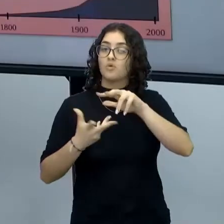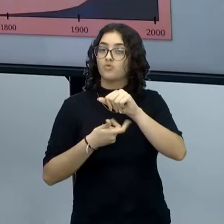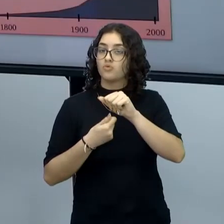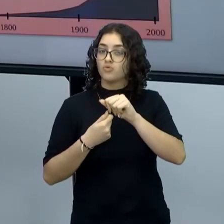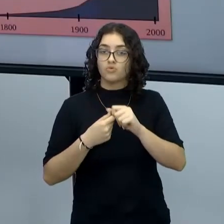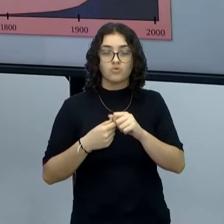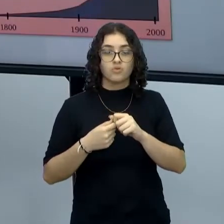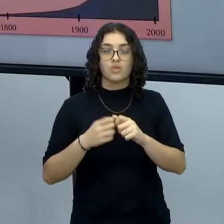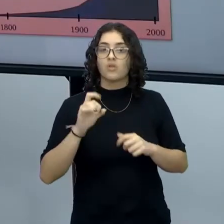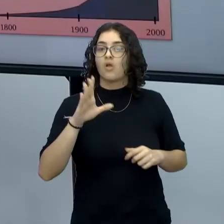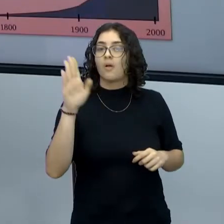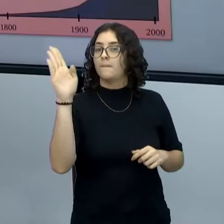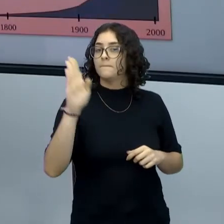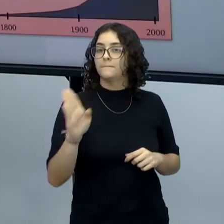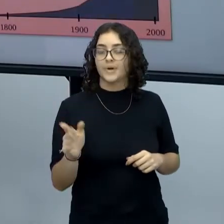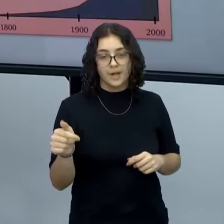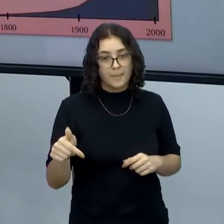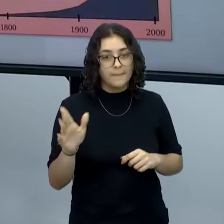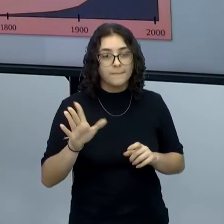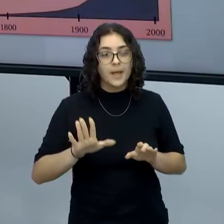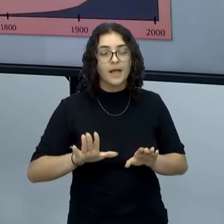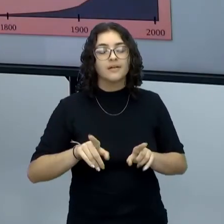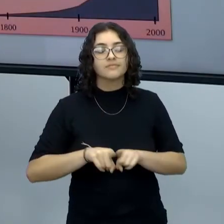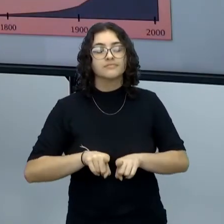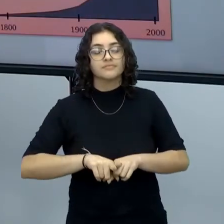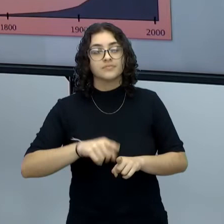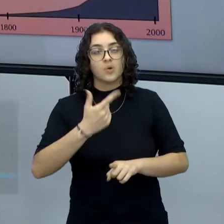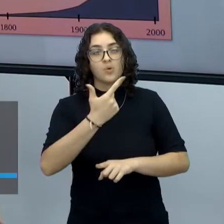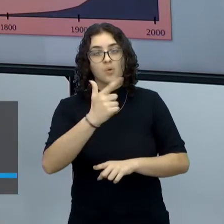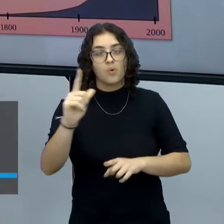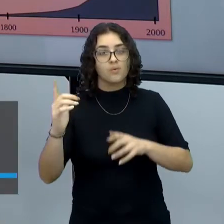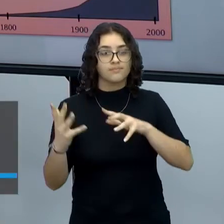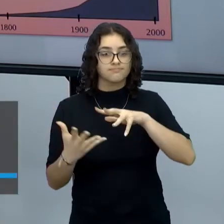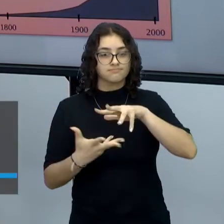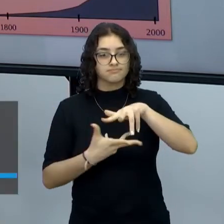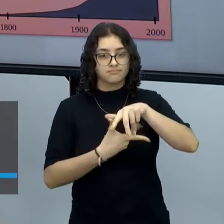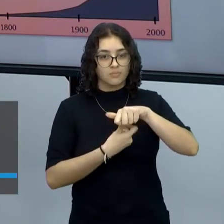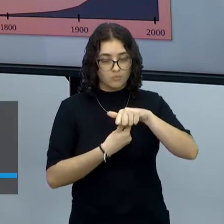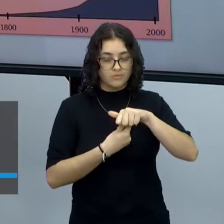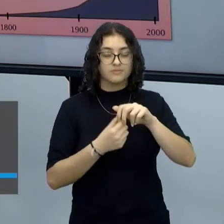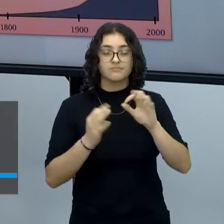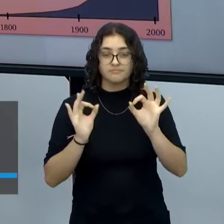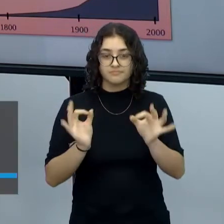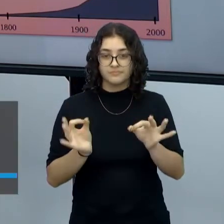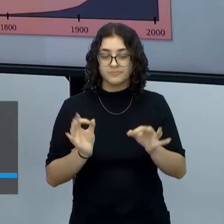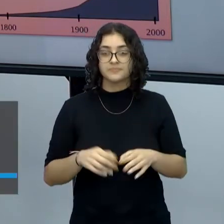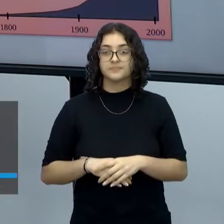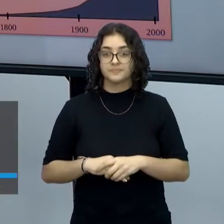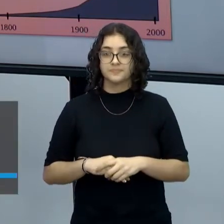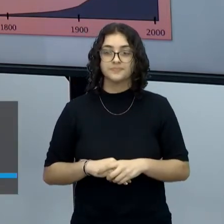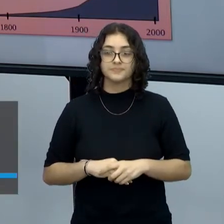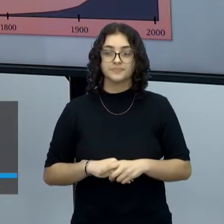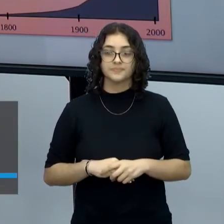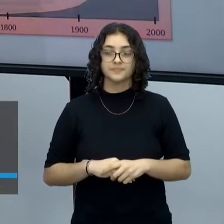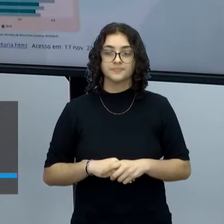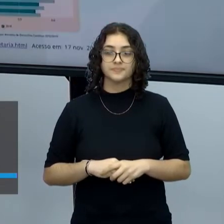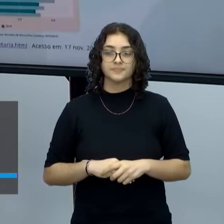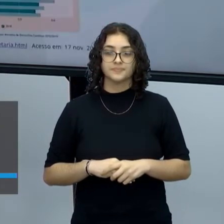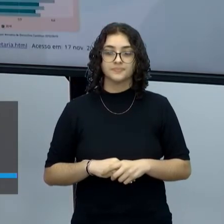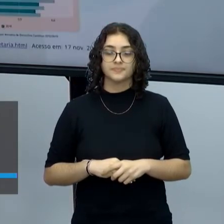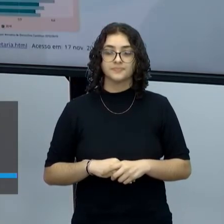Isso aconteceu não só aqui no Brasil, mas também aconteceu aí no restante do mundo, tá?